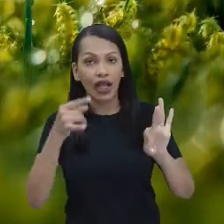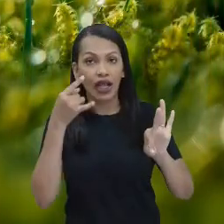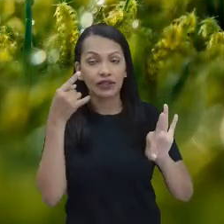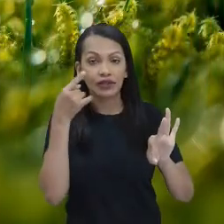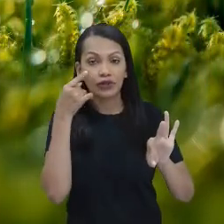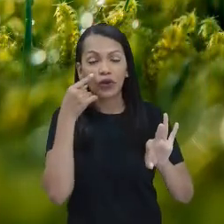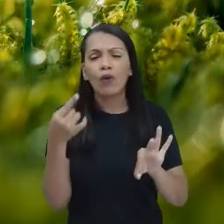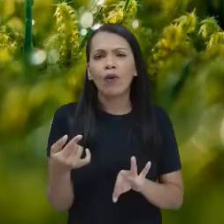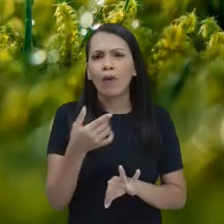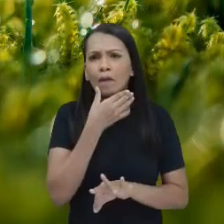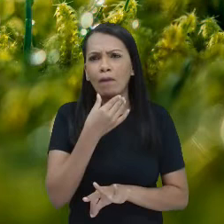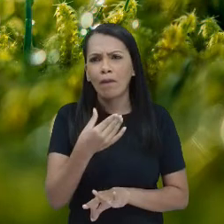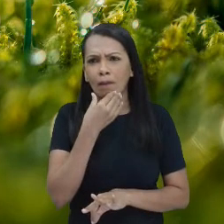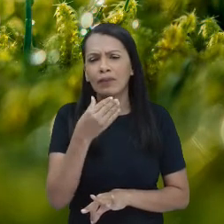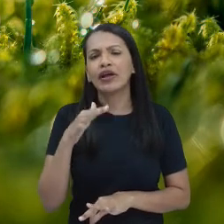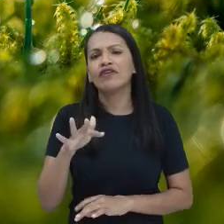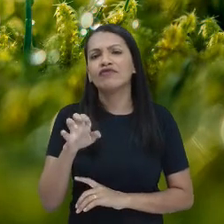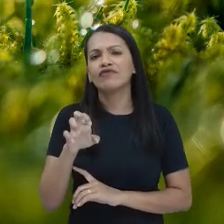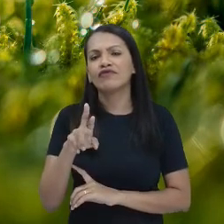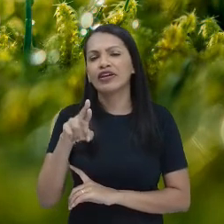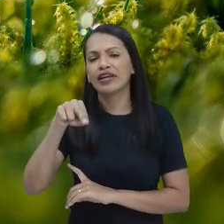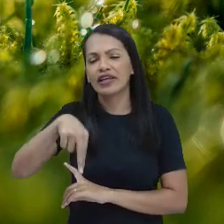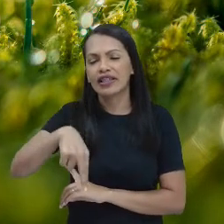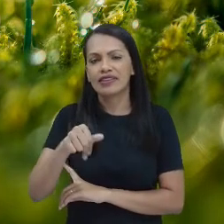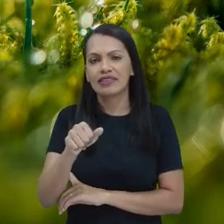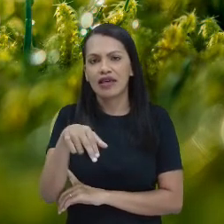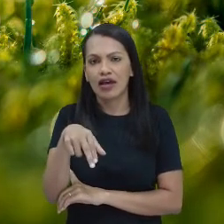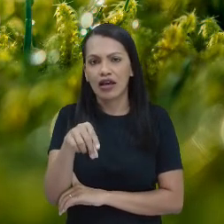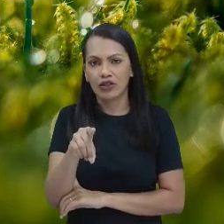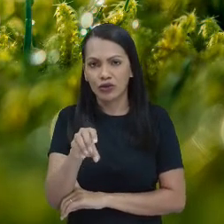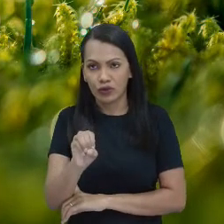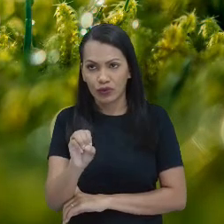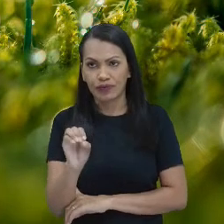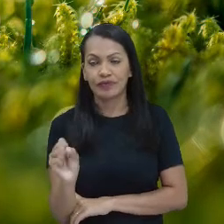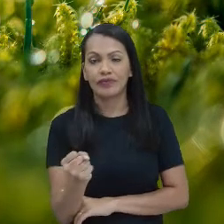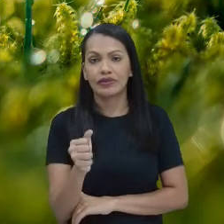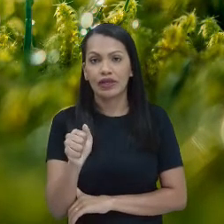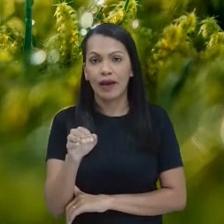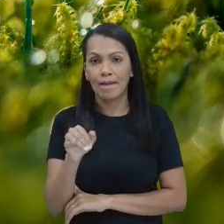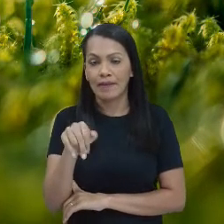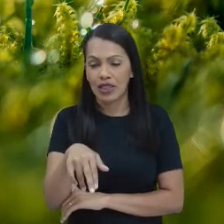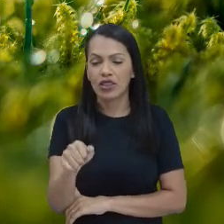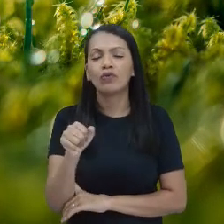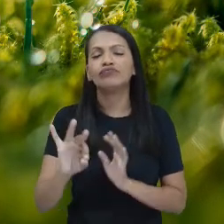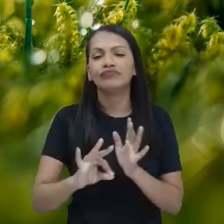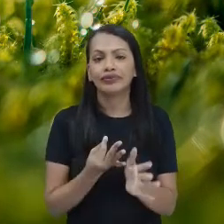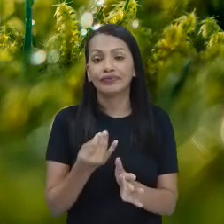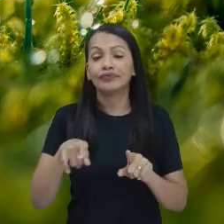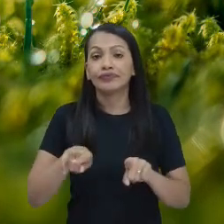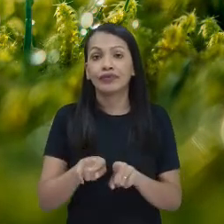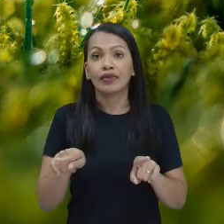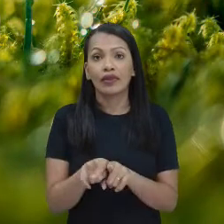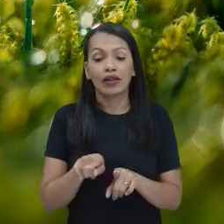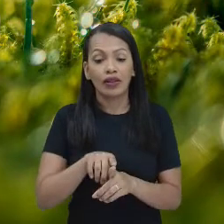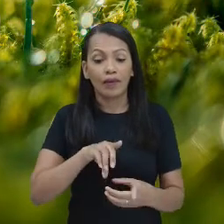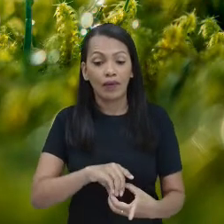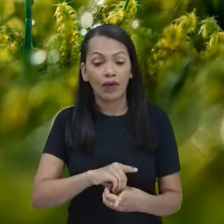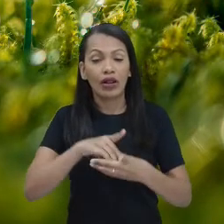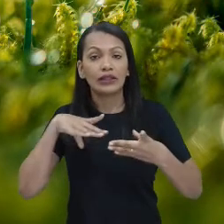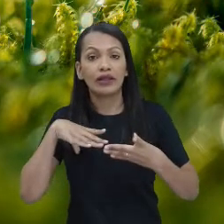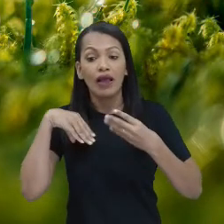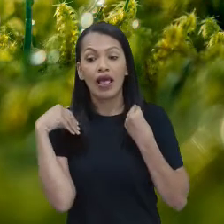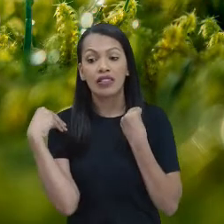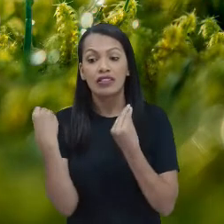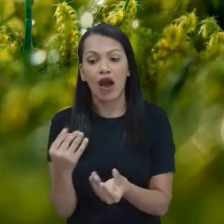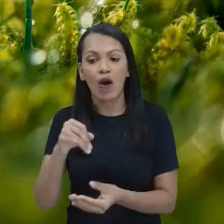escritor maravilhoso, Fernando Sabino. Ele diz o seguinte: democracia é oportunizar a todos o mesmo ponto